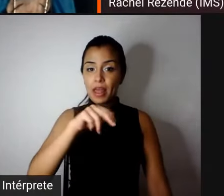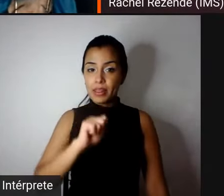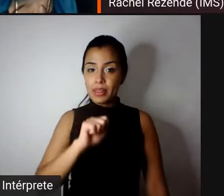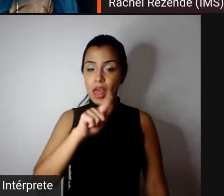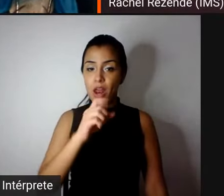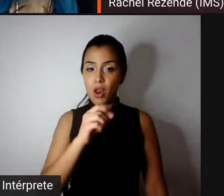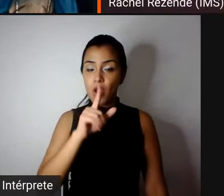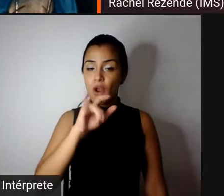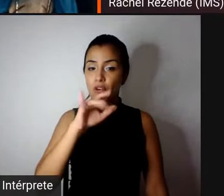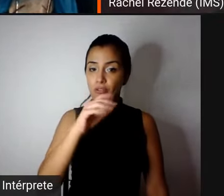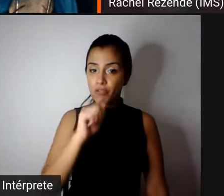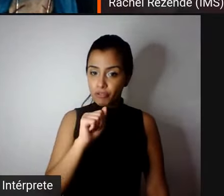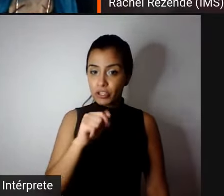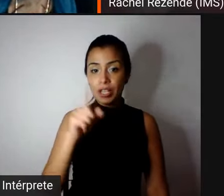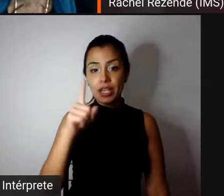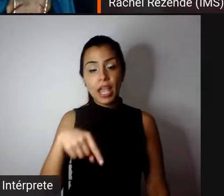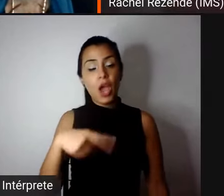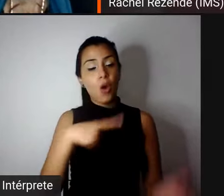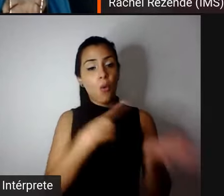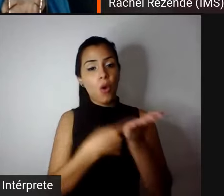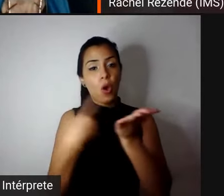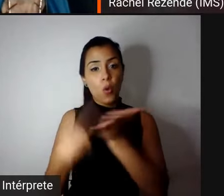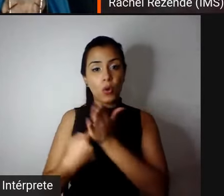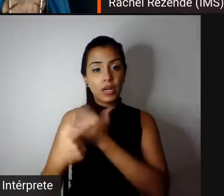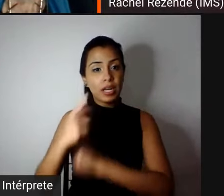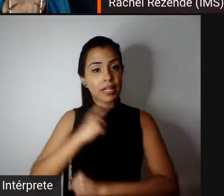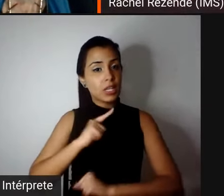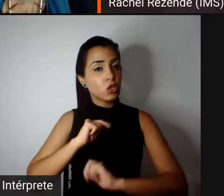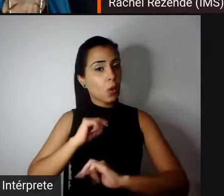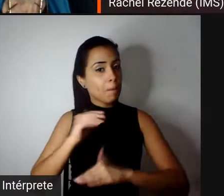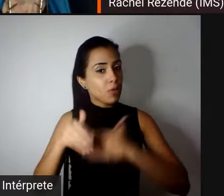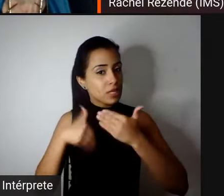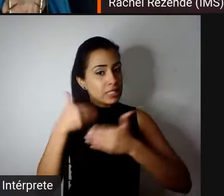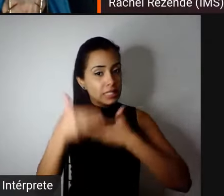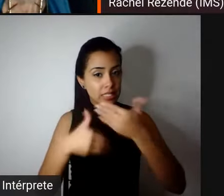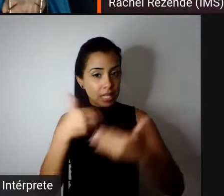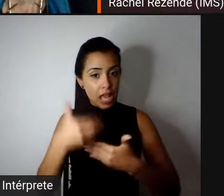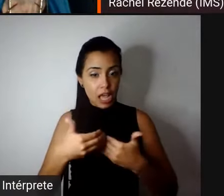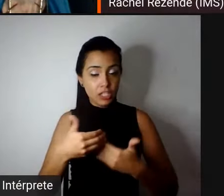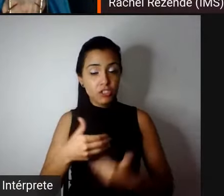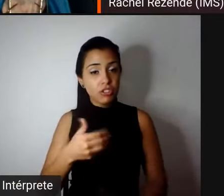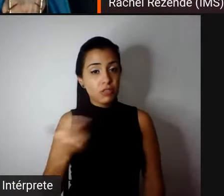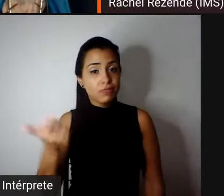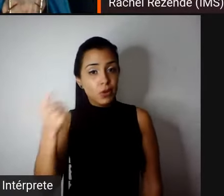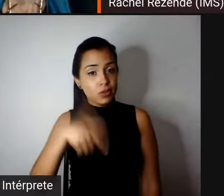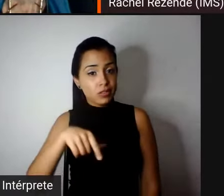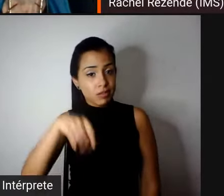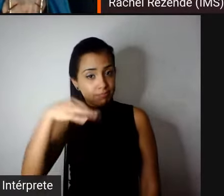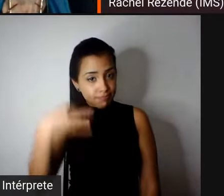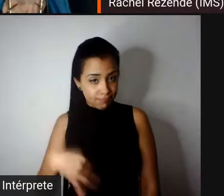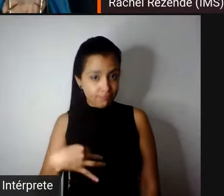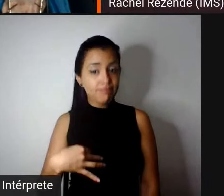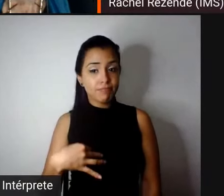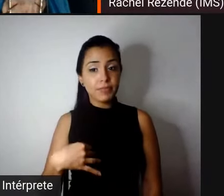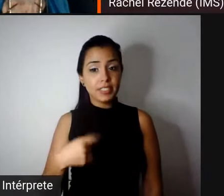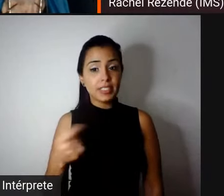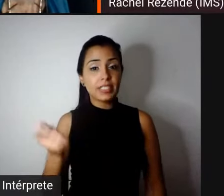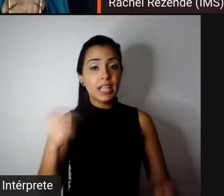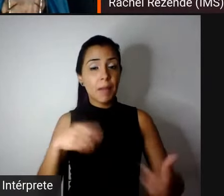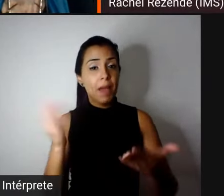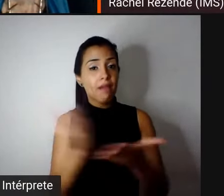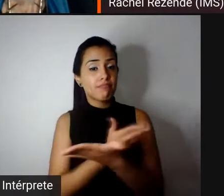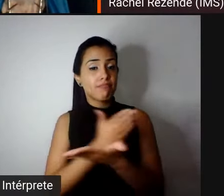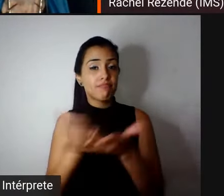tem um corpo a corpo com os processos, né? Que, de fato, nos diferencia hoje um pouco da produção